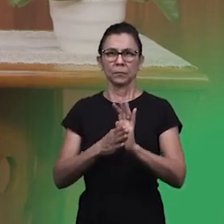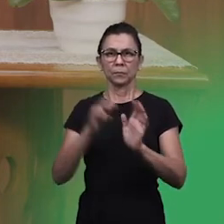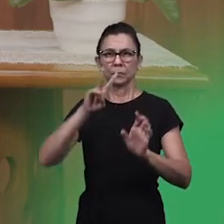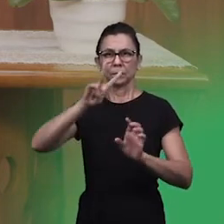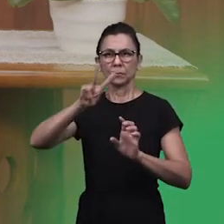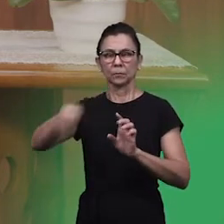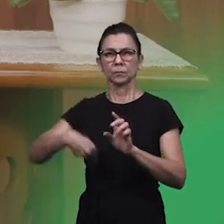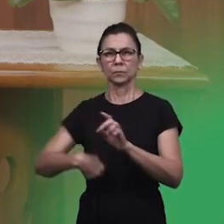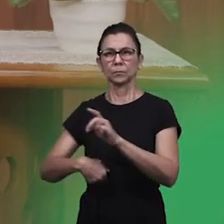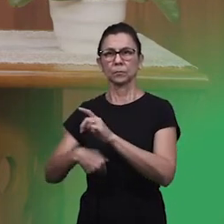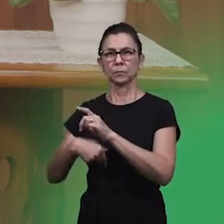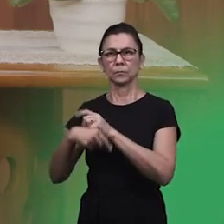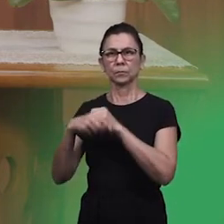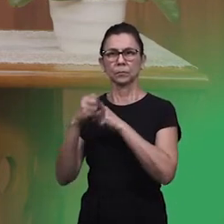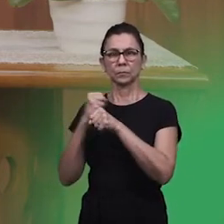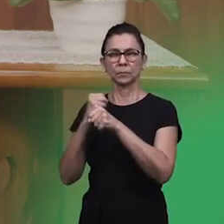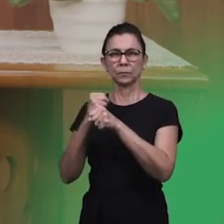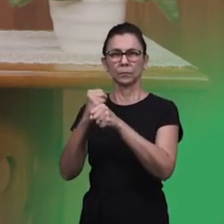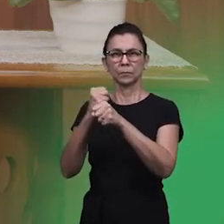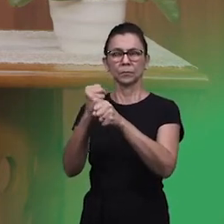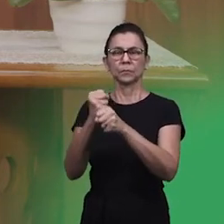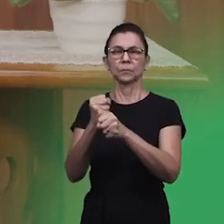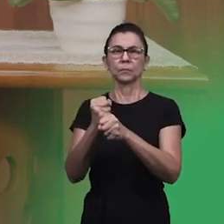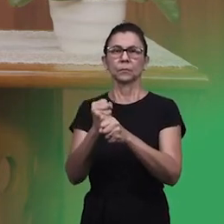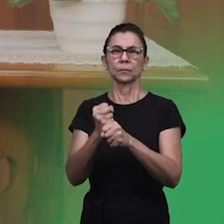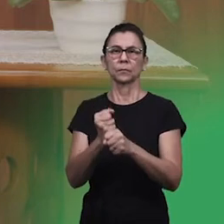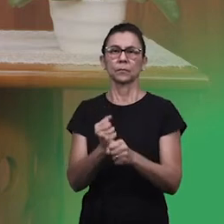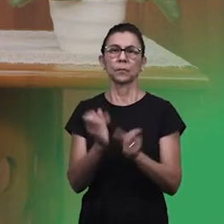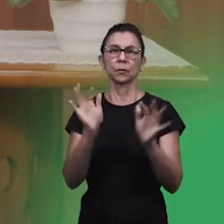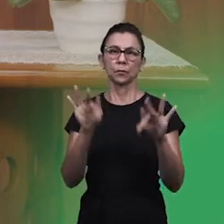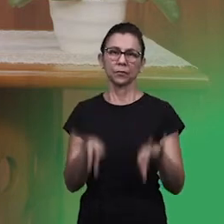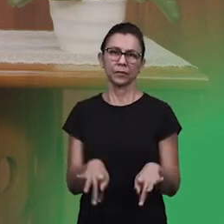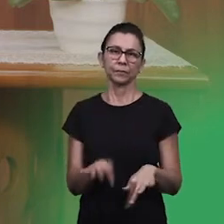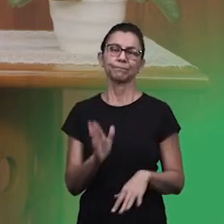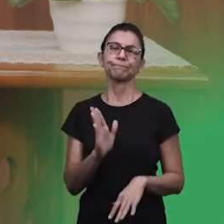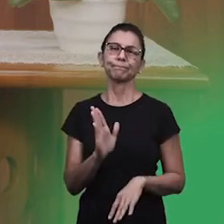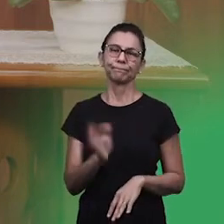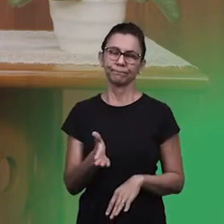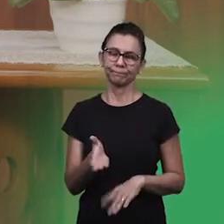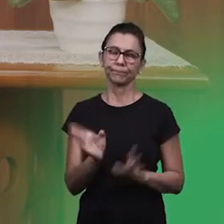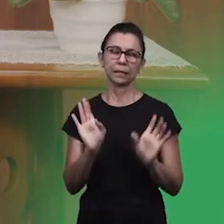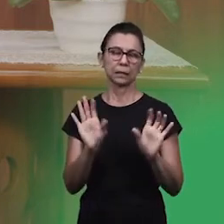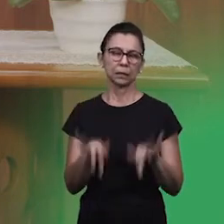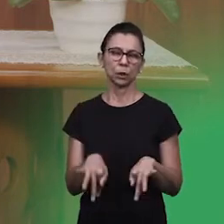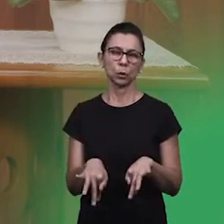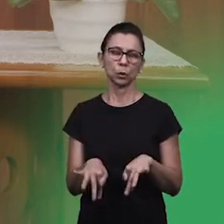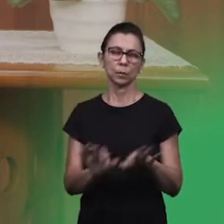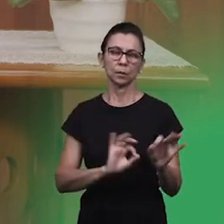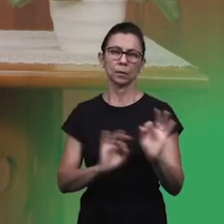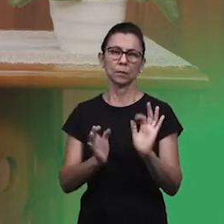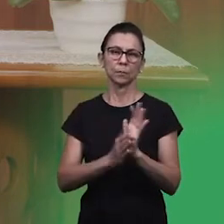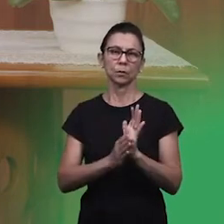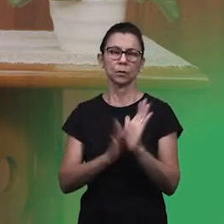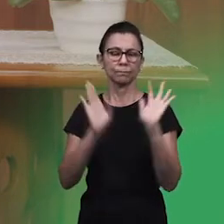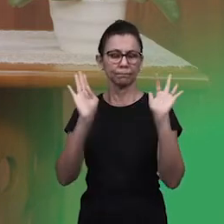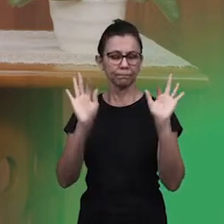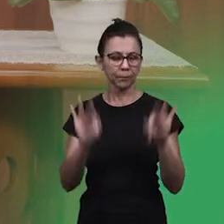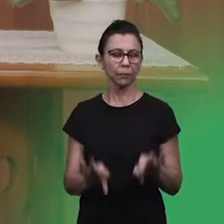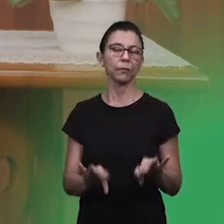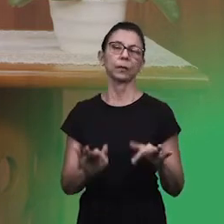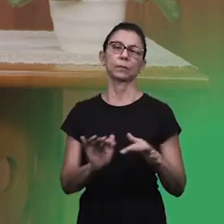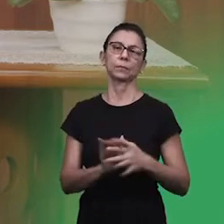cartas, ele já chegou ao fim. Esse projeto, ele já se encerrou. Esse projeto